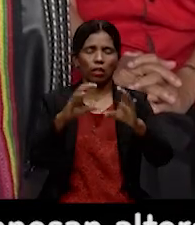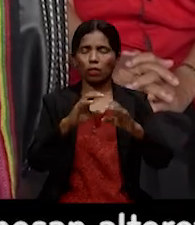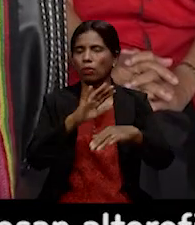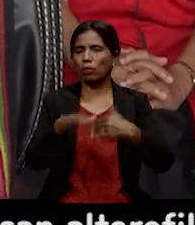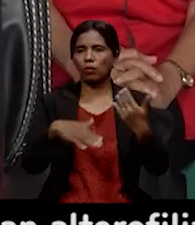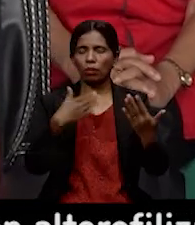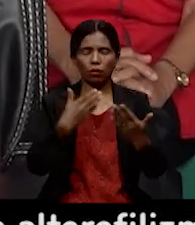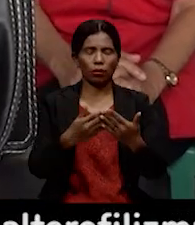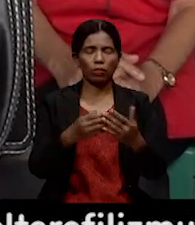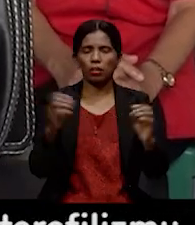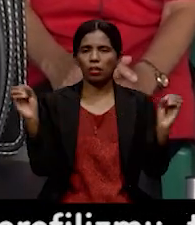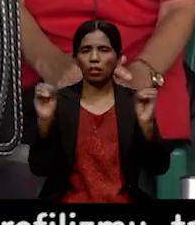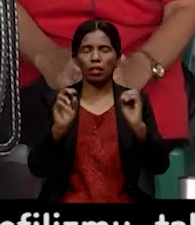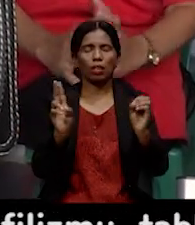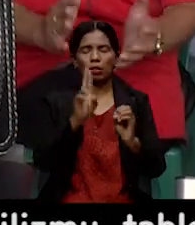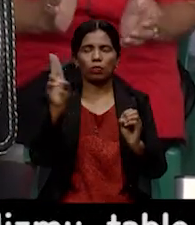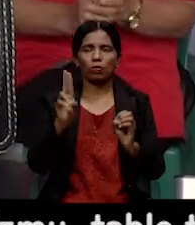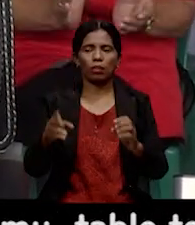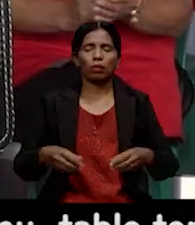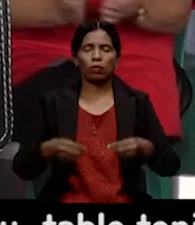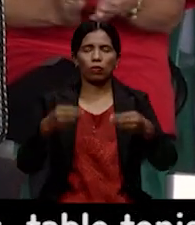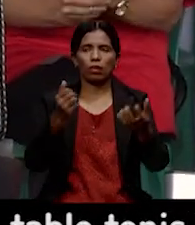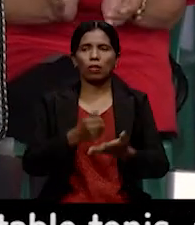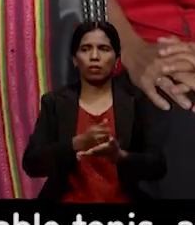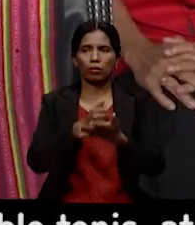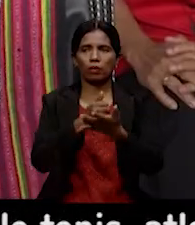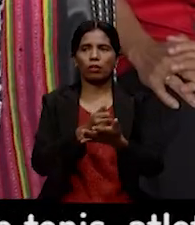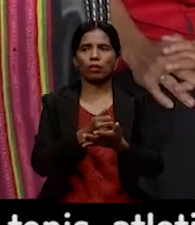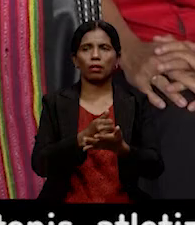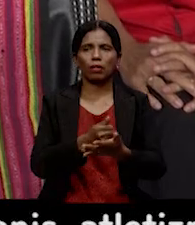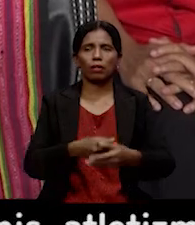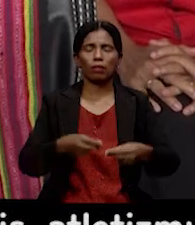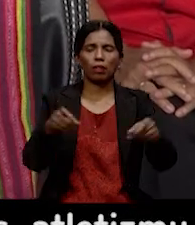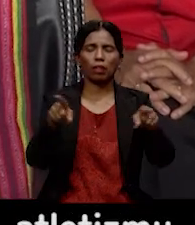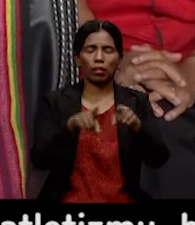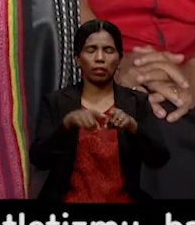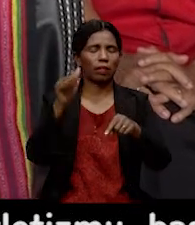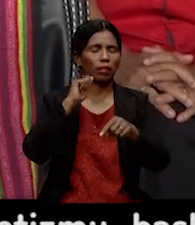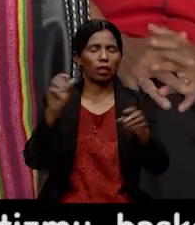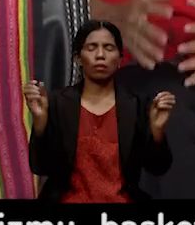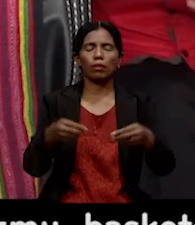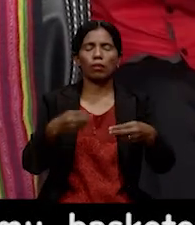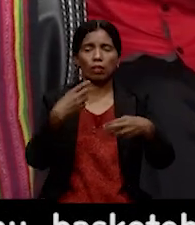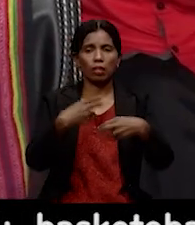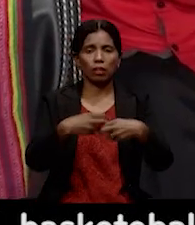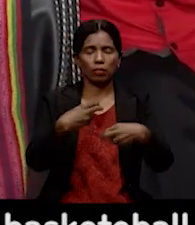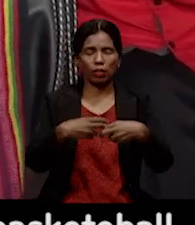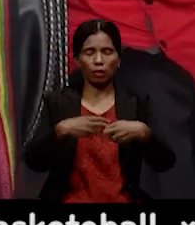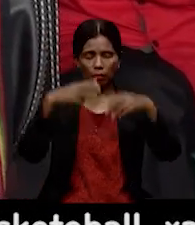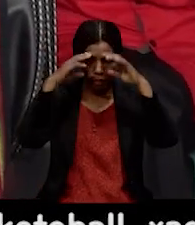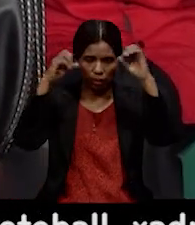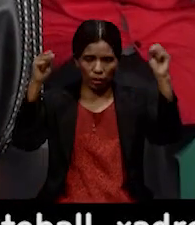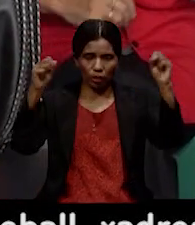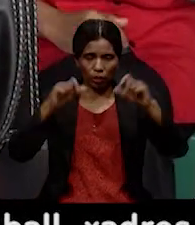estado ni sei la usa para tu bela fo tratamento hanesan ba kandidato todo la fo impacto ida Presidente da República continua no